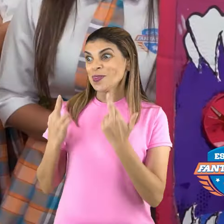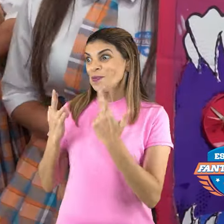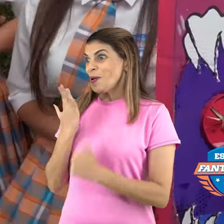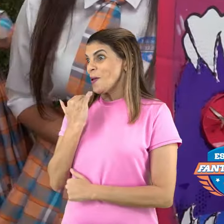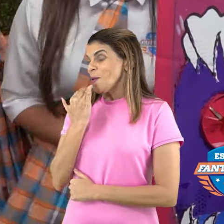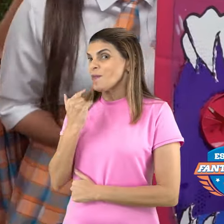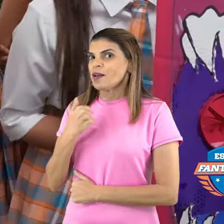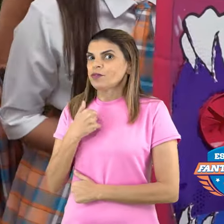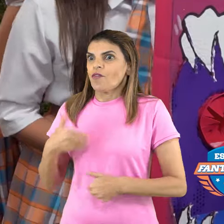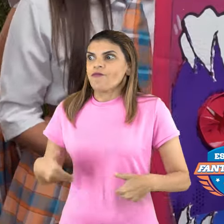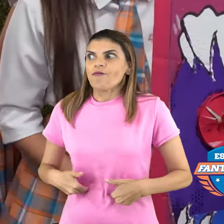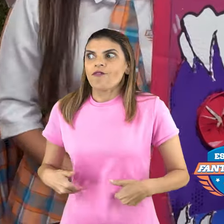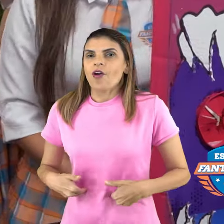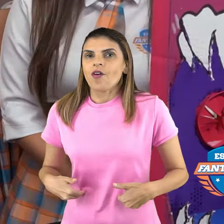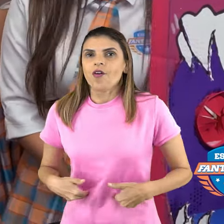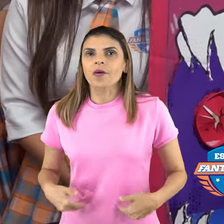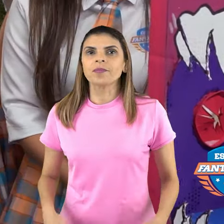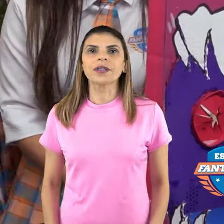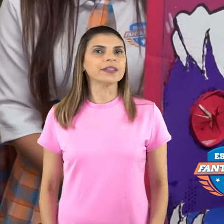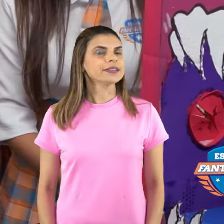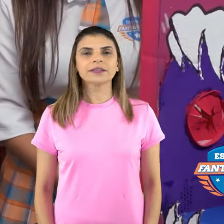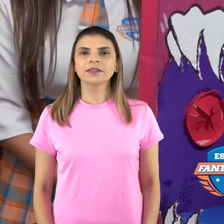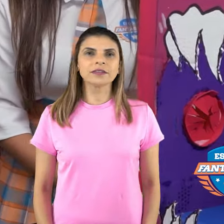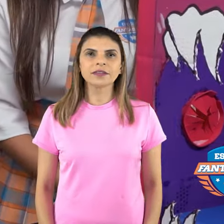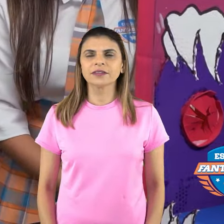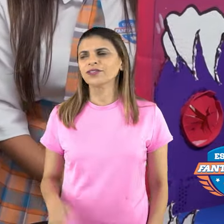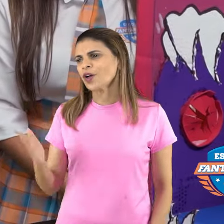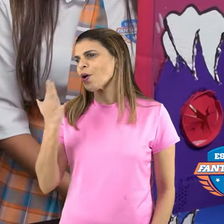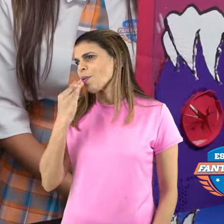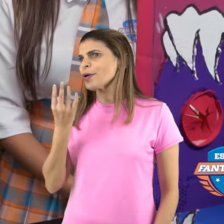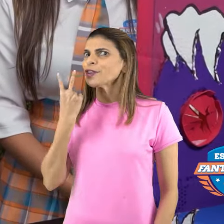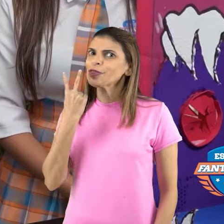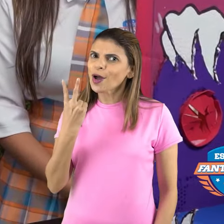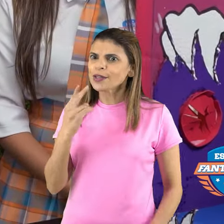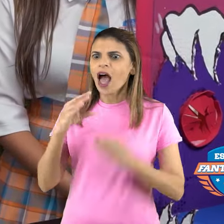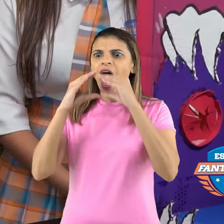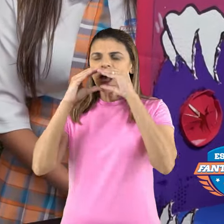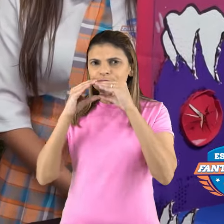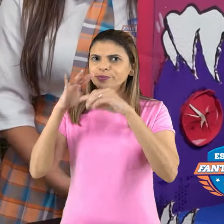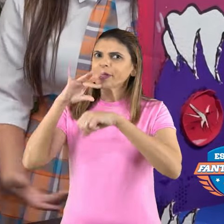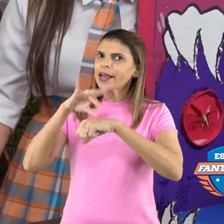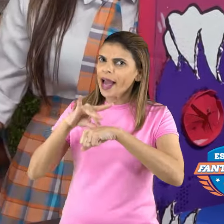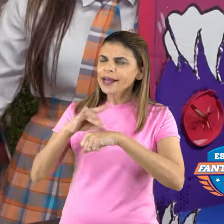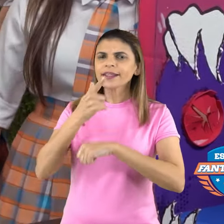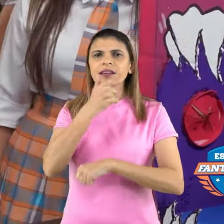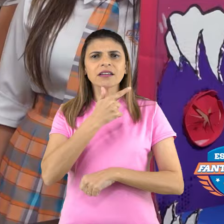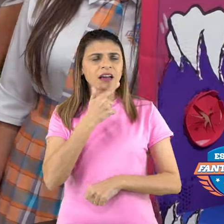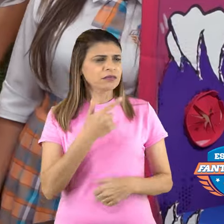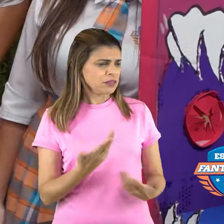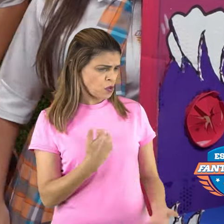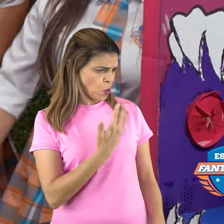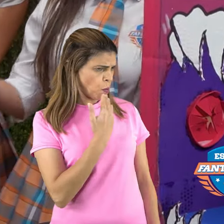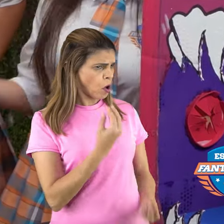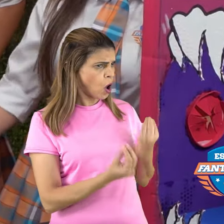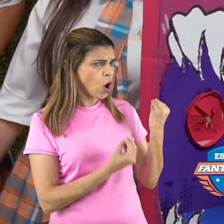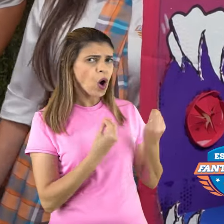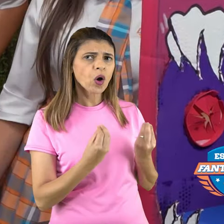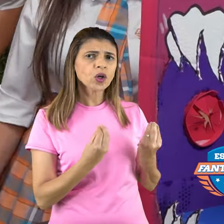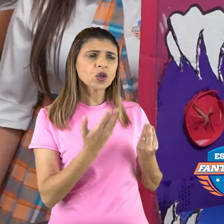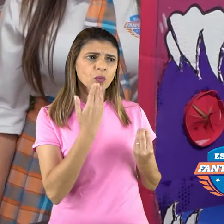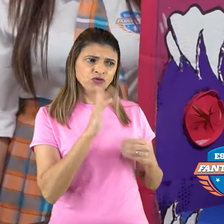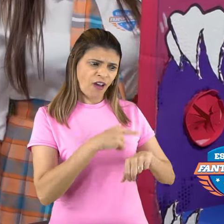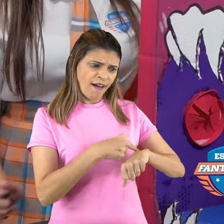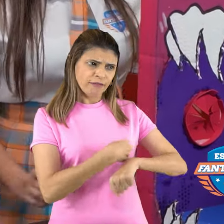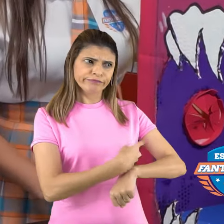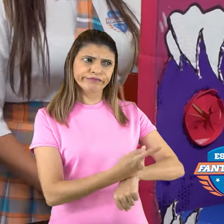comida. Eu tô cheia de fome. Mas você acabou de comer dois x-burgers, carne e queijo, Camila. Como assim eu acabei de comer, Daniel? Eu comi faz um